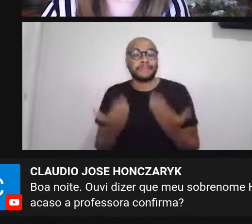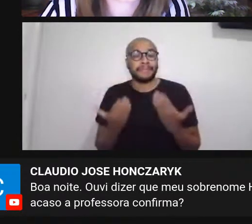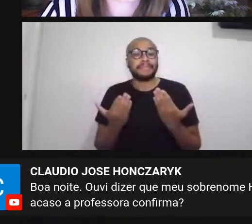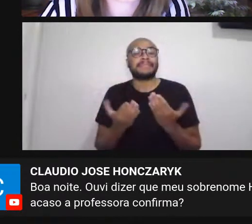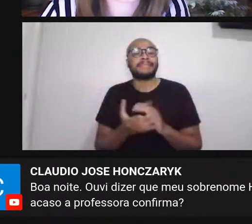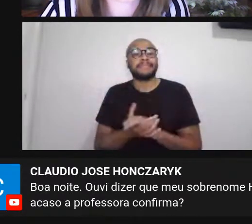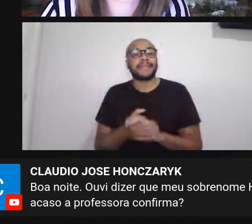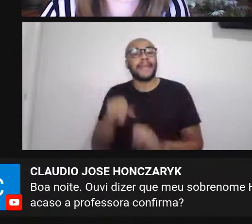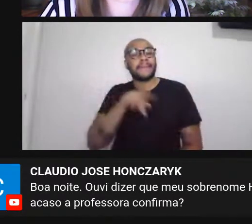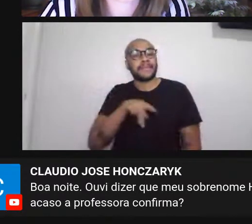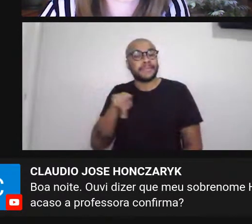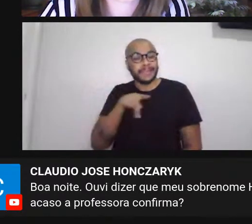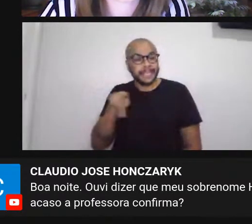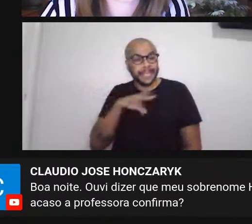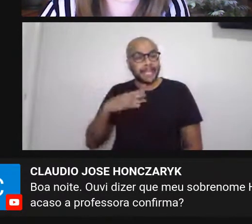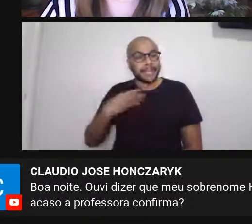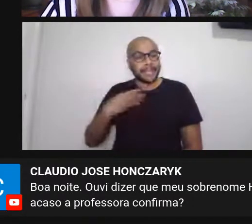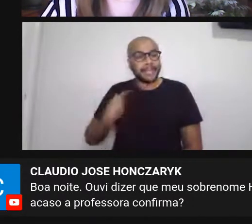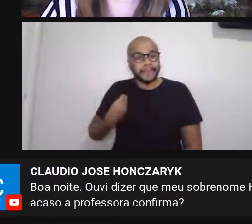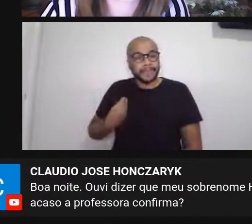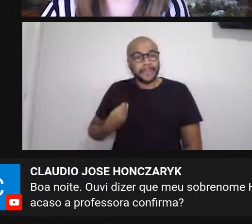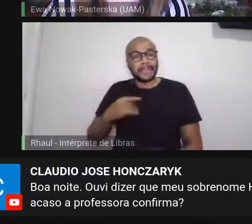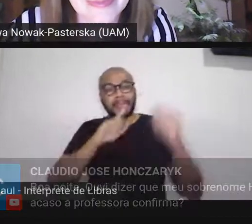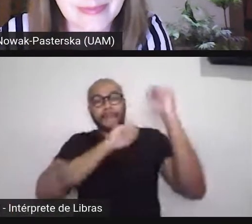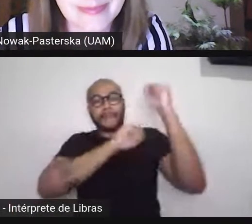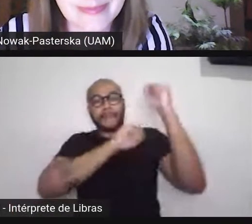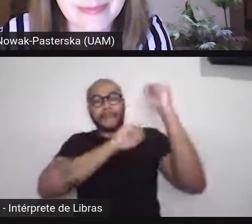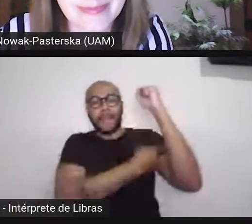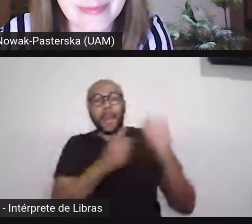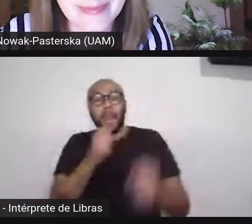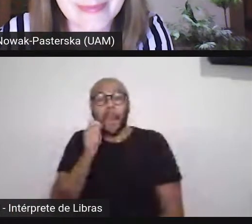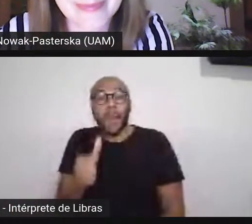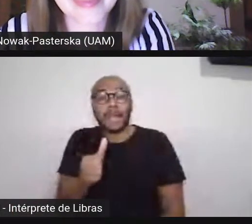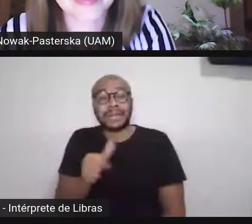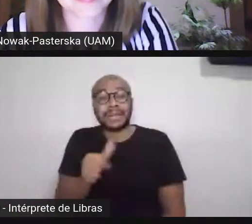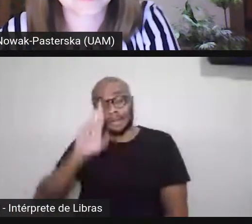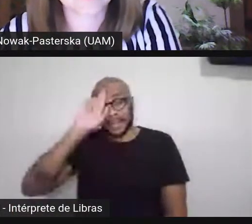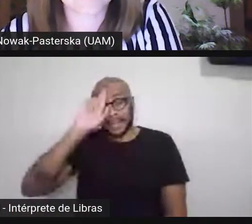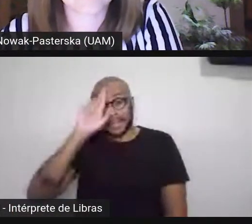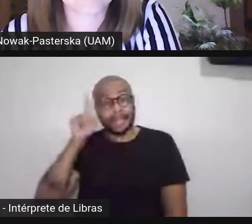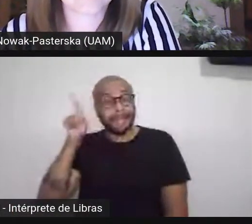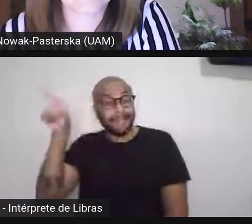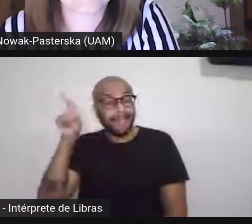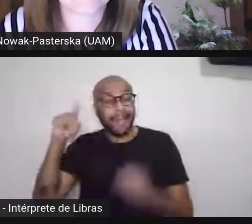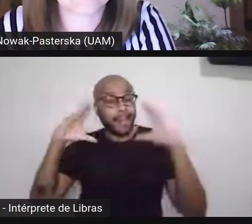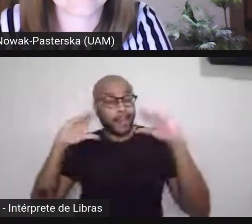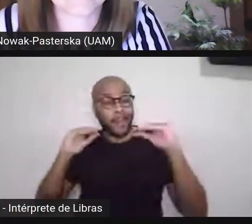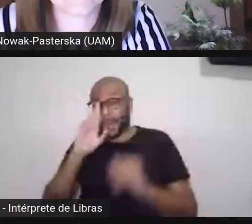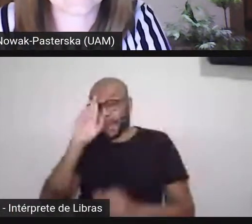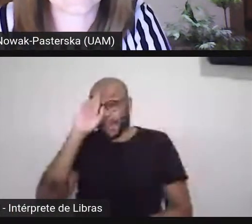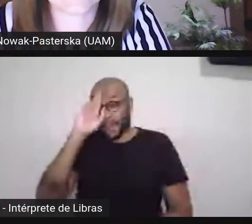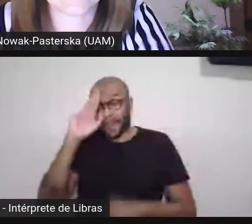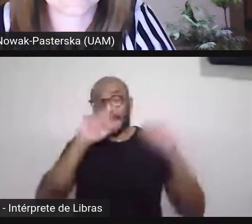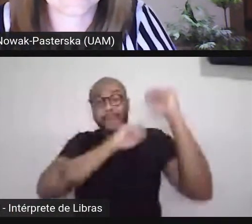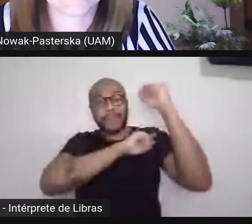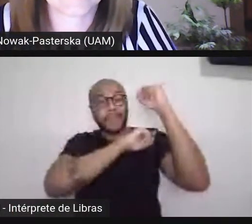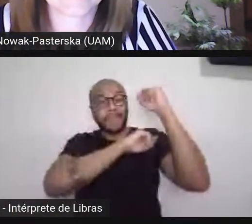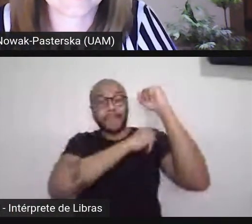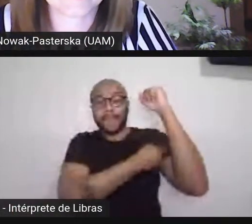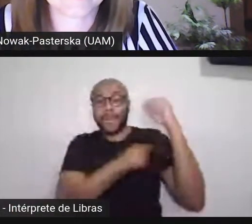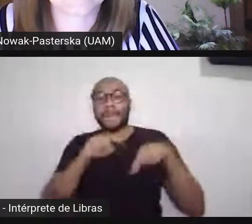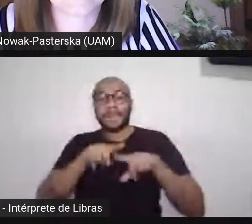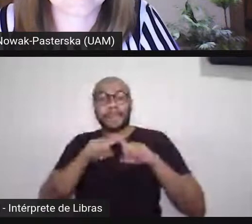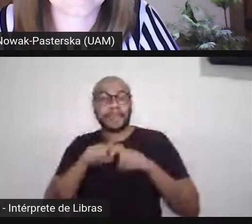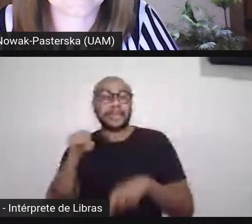A professora está na Polônia, onde já está quase meia-noite. Então, acho que certamente a